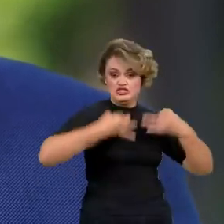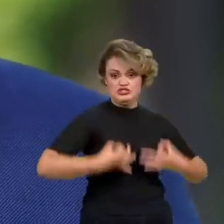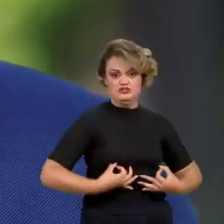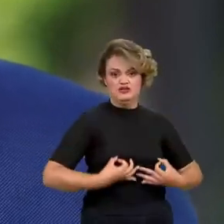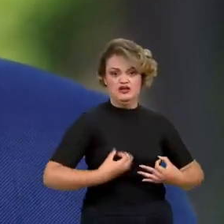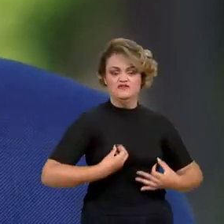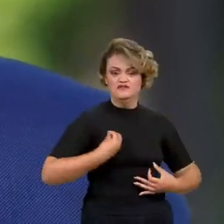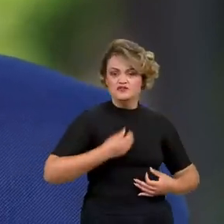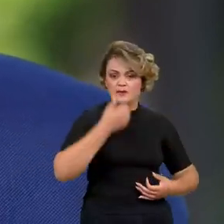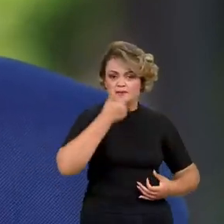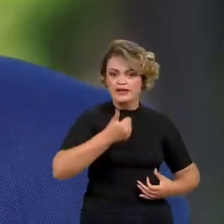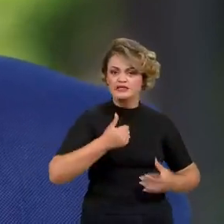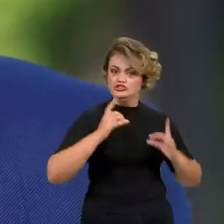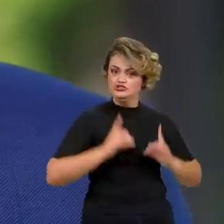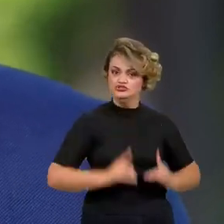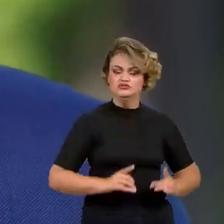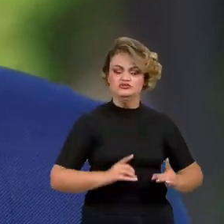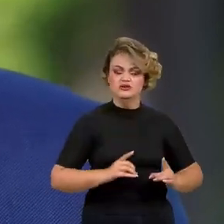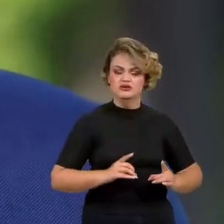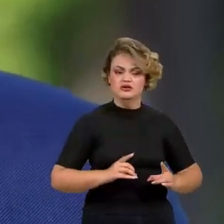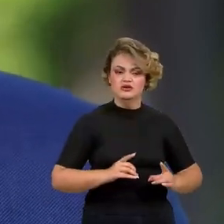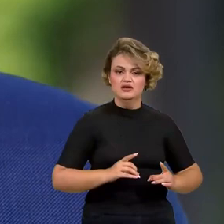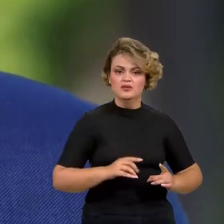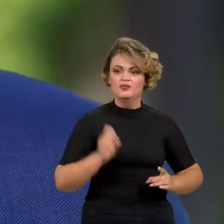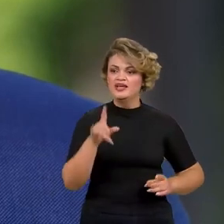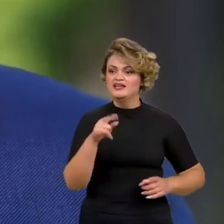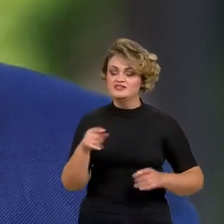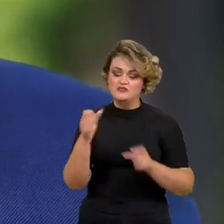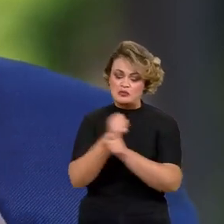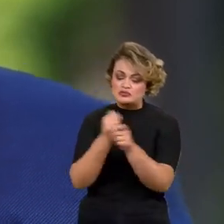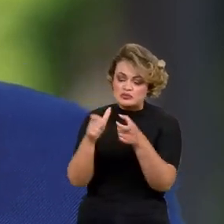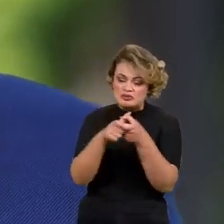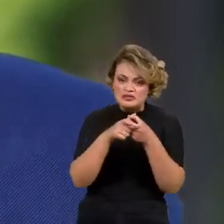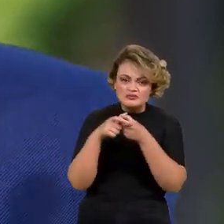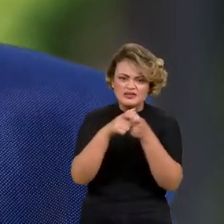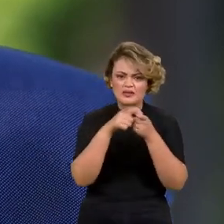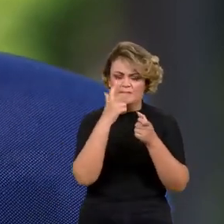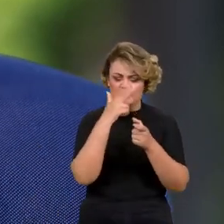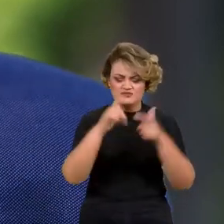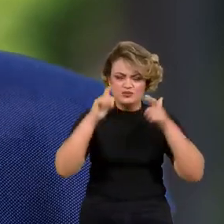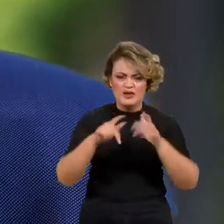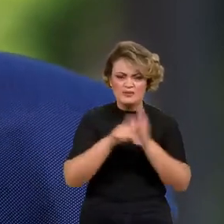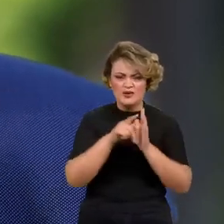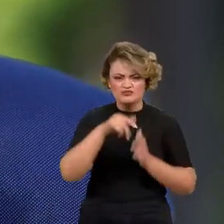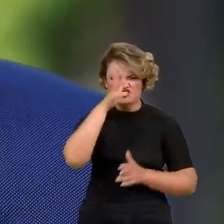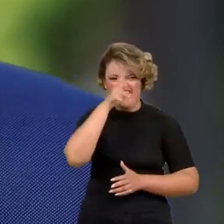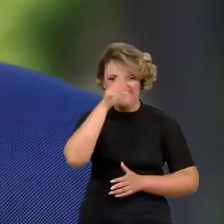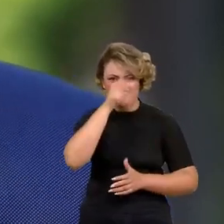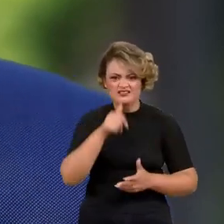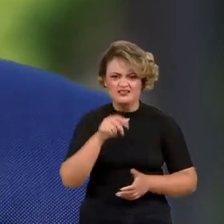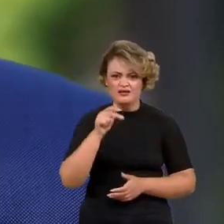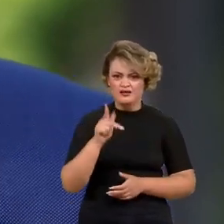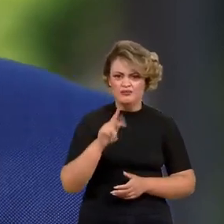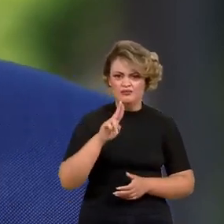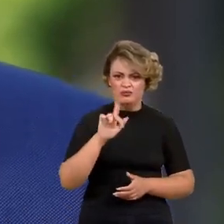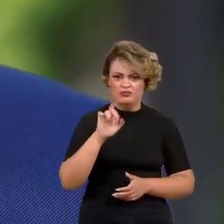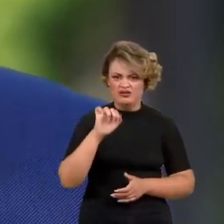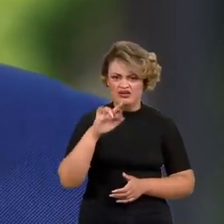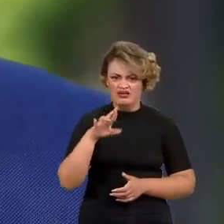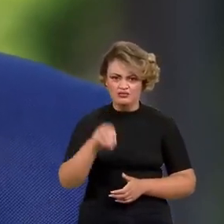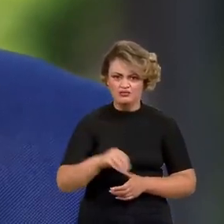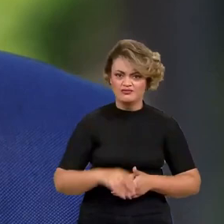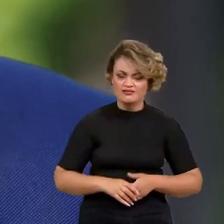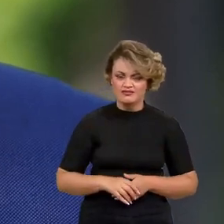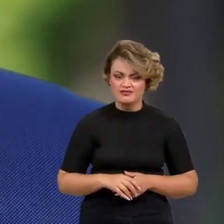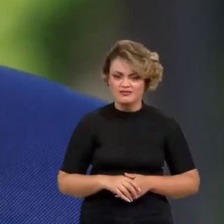e desenvolvimento que tenha a reserva florestais Então sempre que a gente falar na questão ambiental nós temos